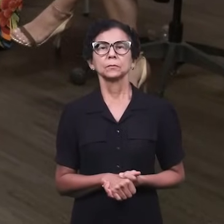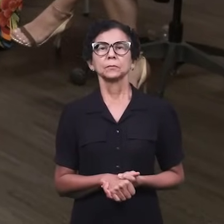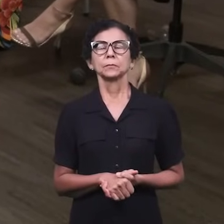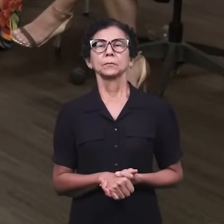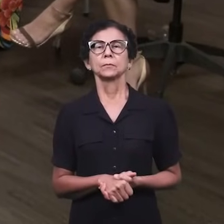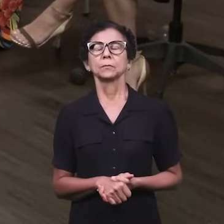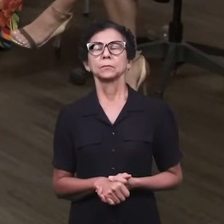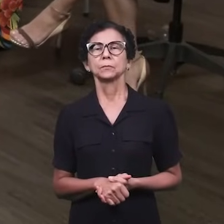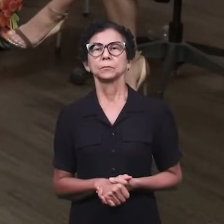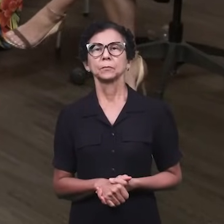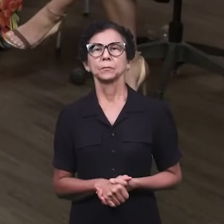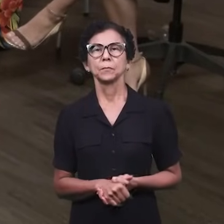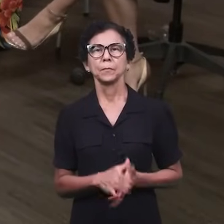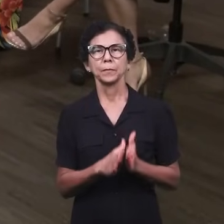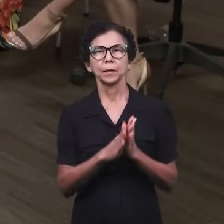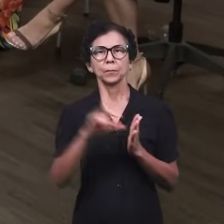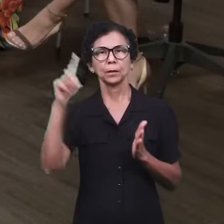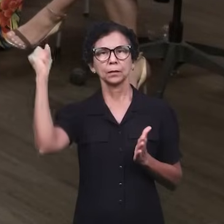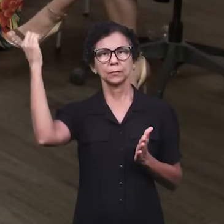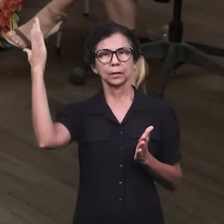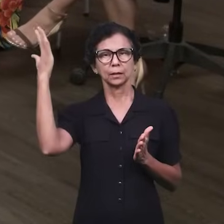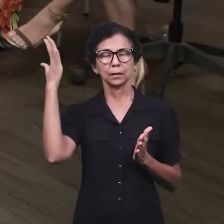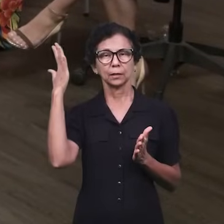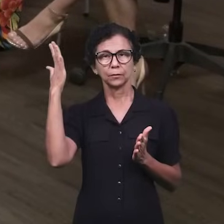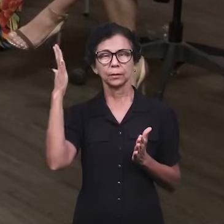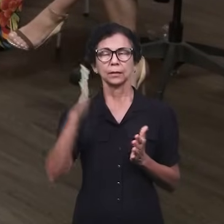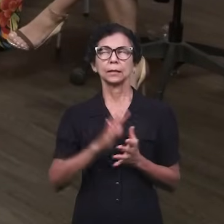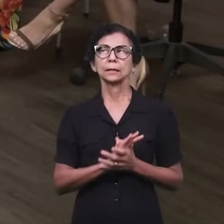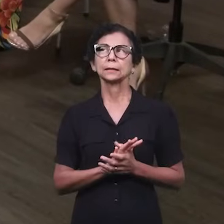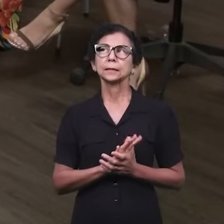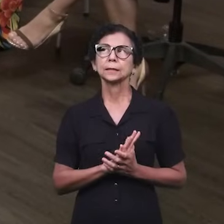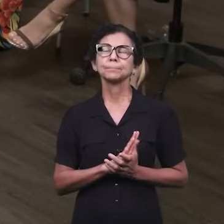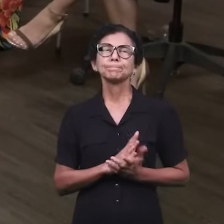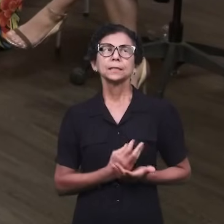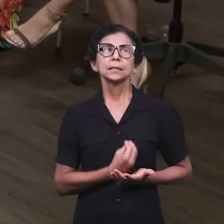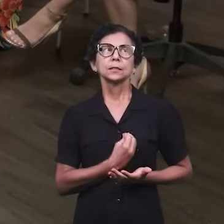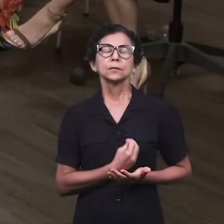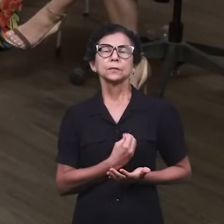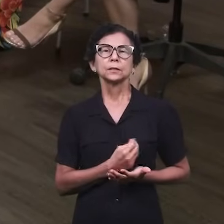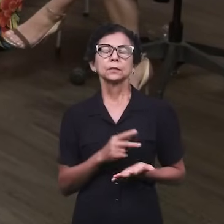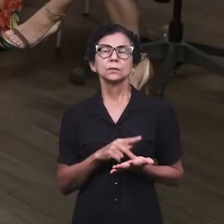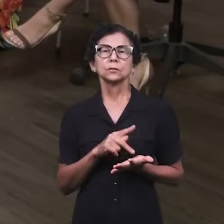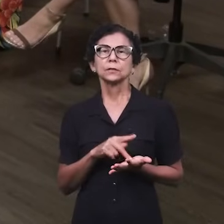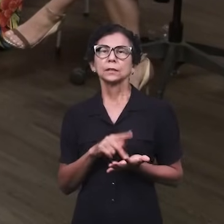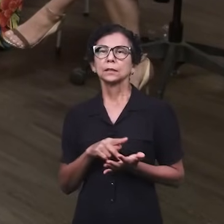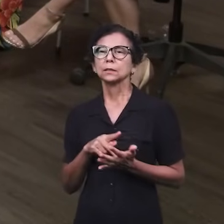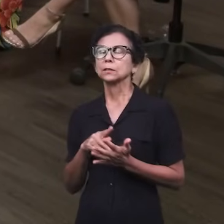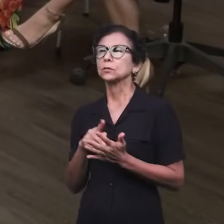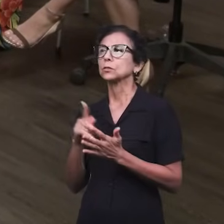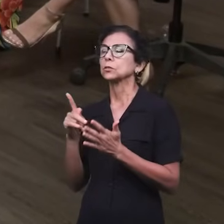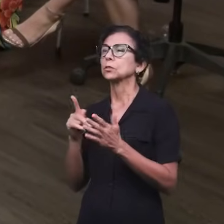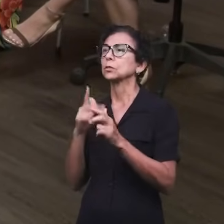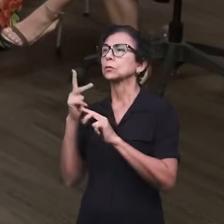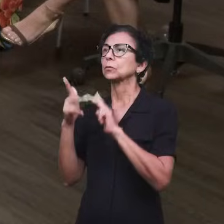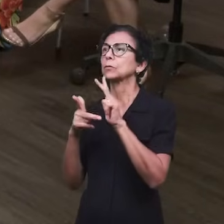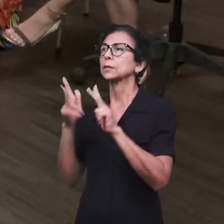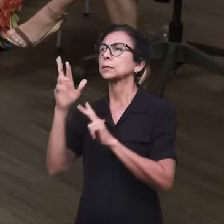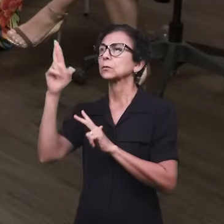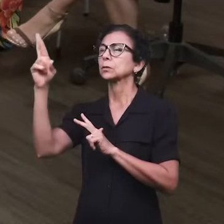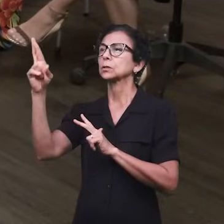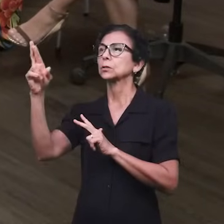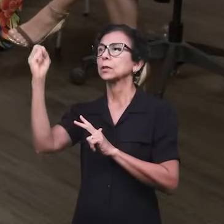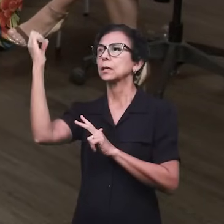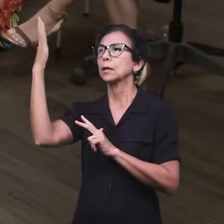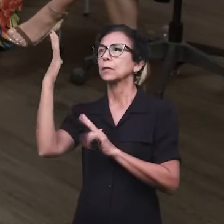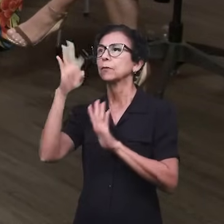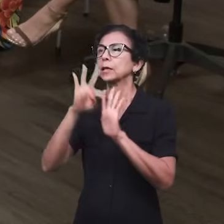gente eh fala né conversa com o senhor e eles ele nos dá um texto e às vezes esse mesmo texto dá